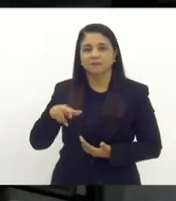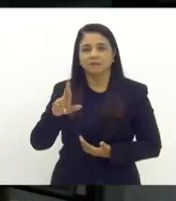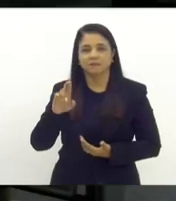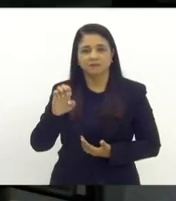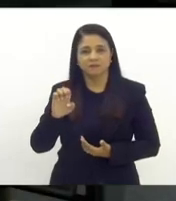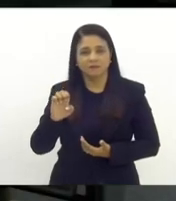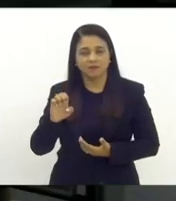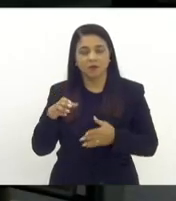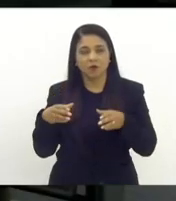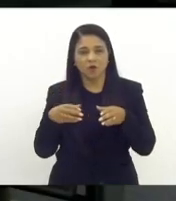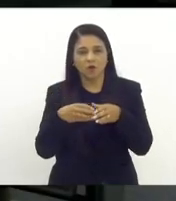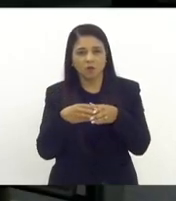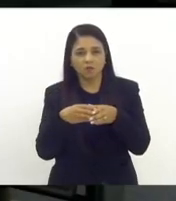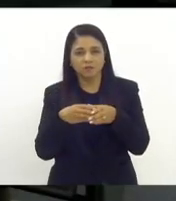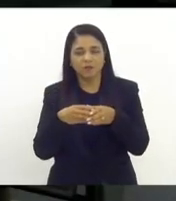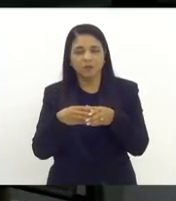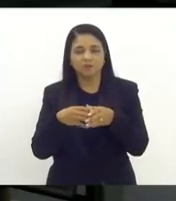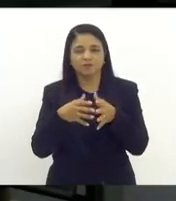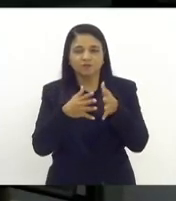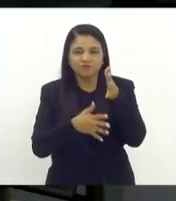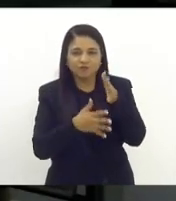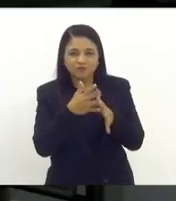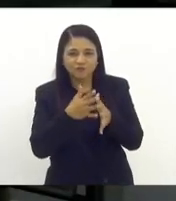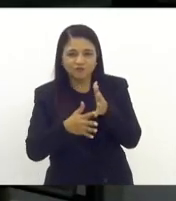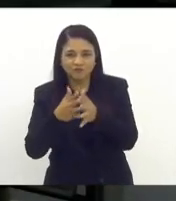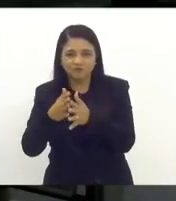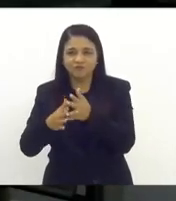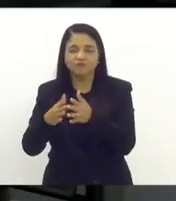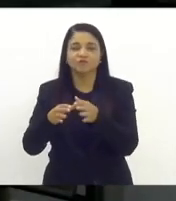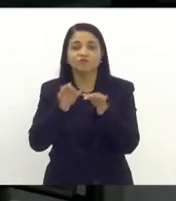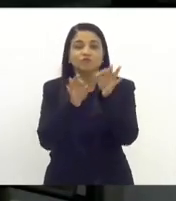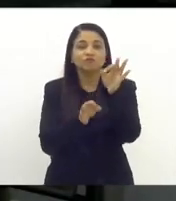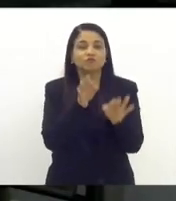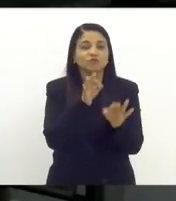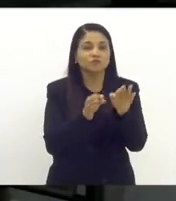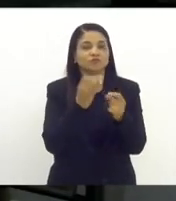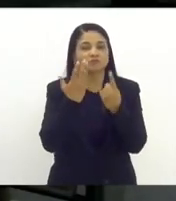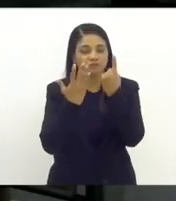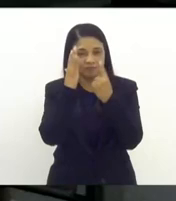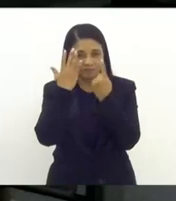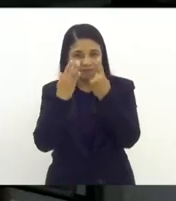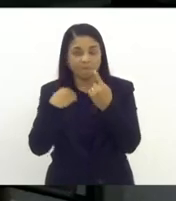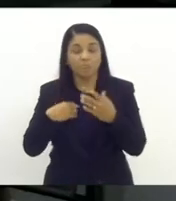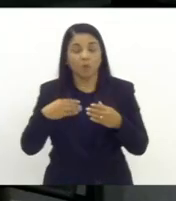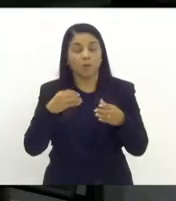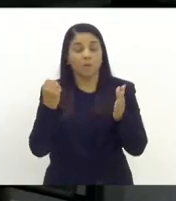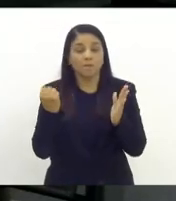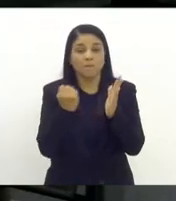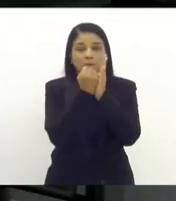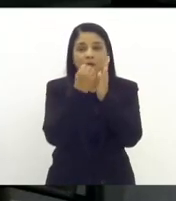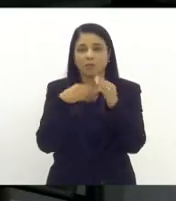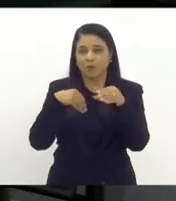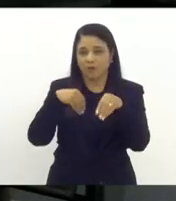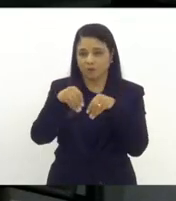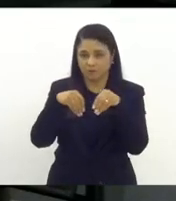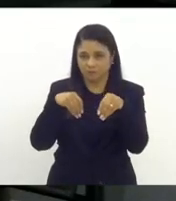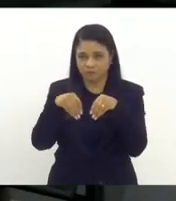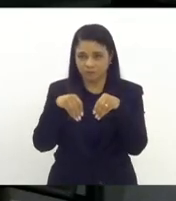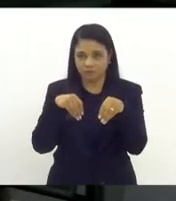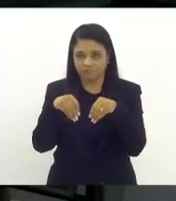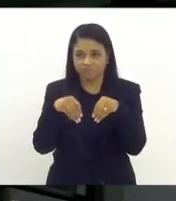da comissão de conflitos jurídicos do carnaval então o marco regulatório ele